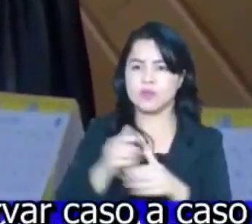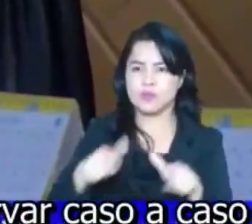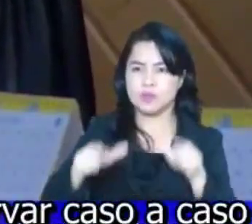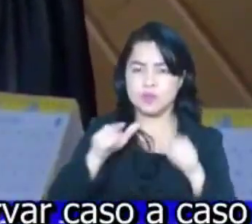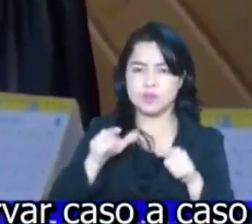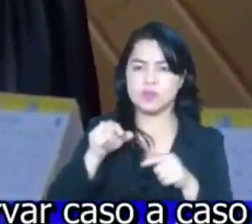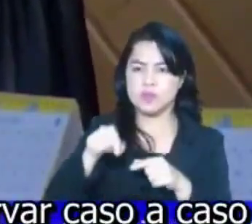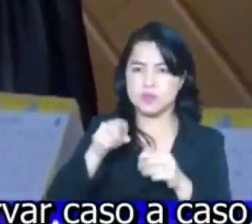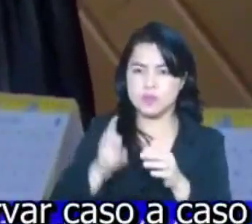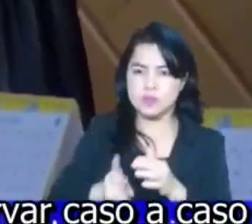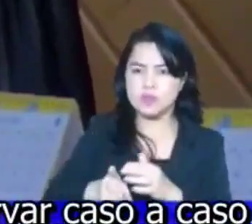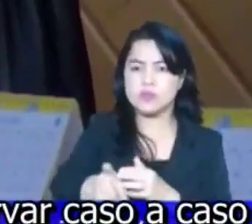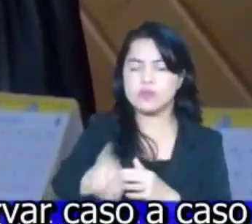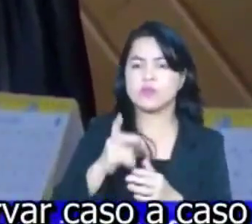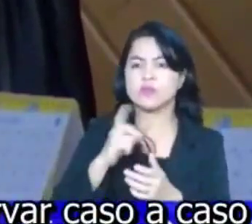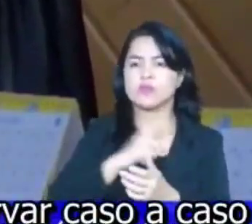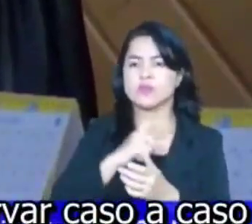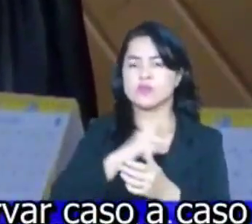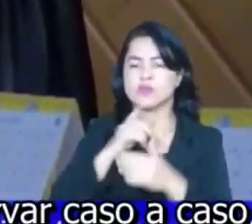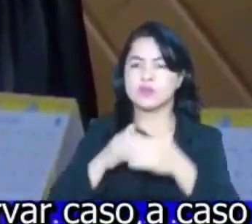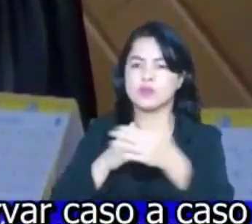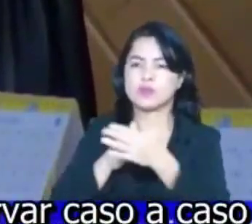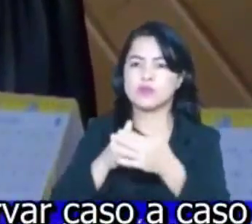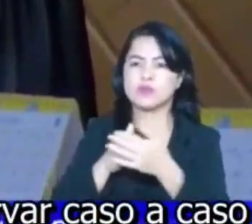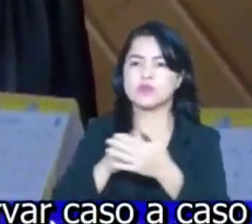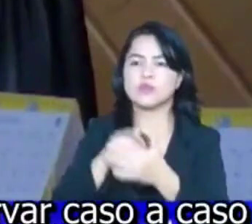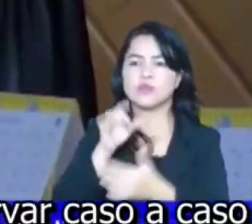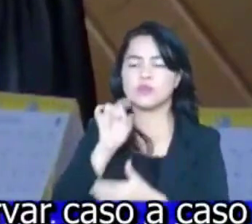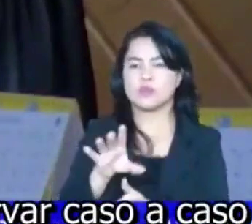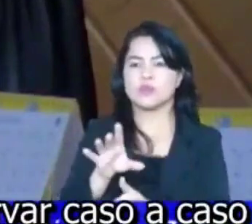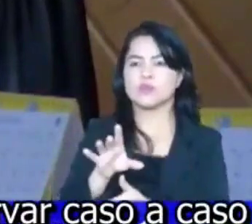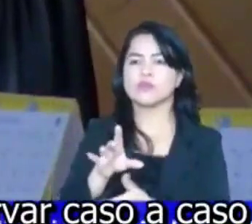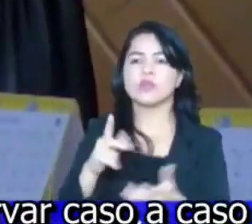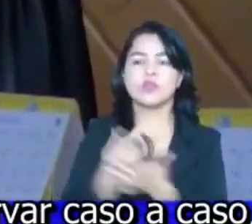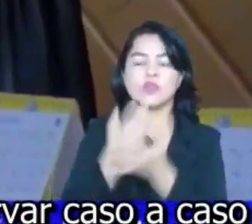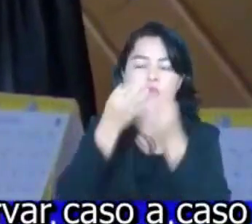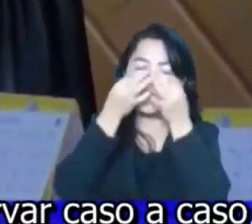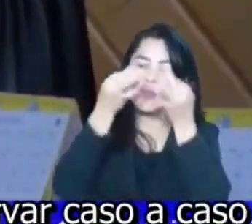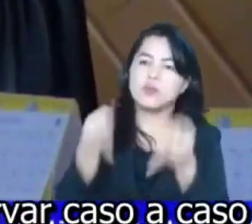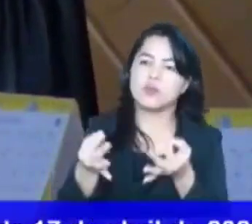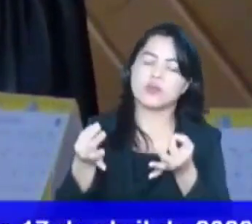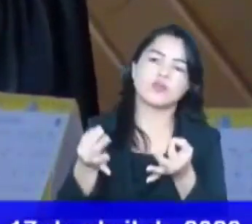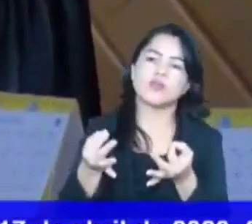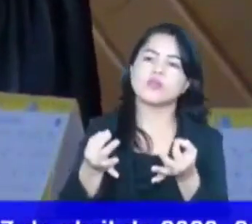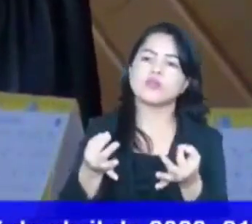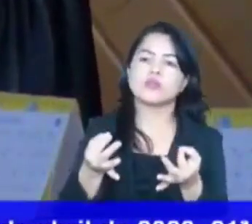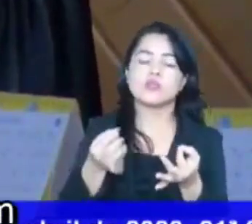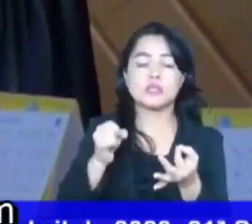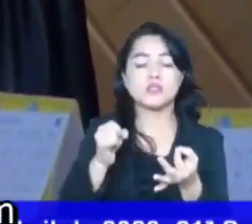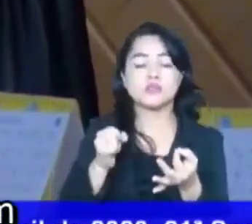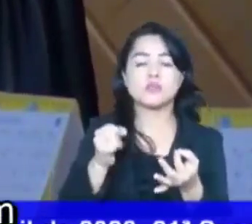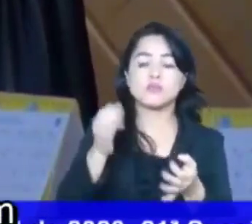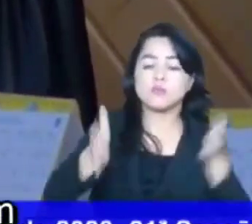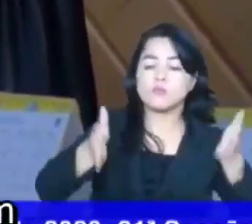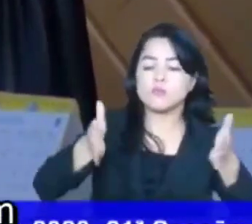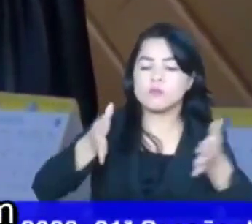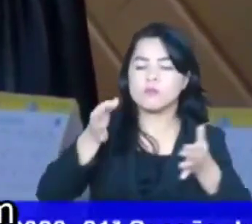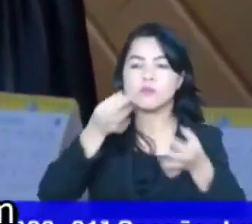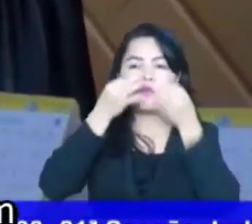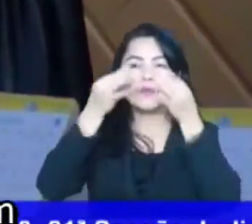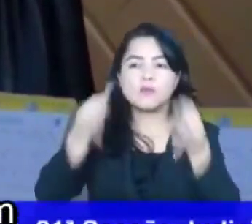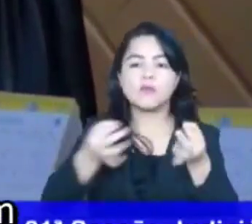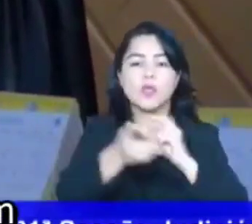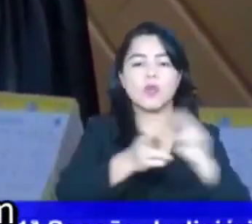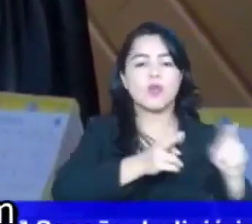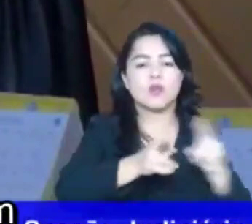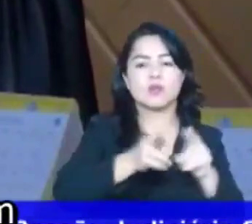em diante, a situação de impedimento somente vai se observar caso a caso, quando for uma